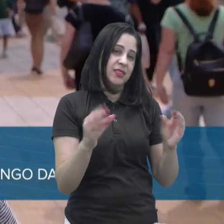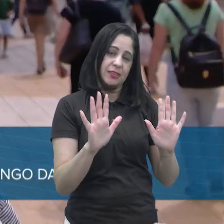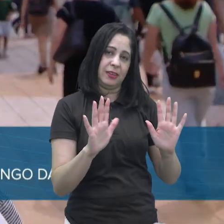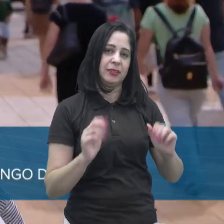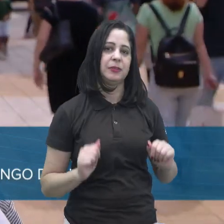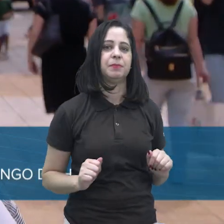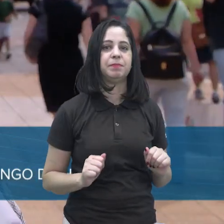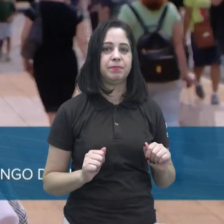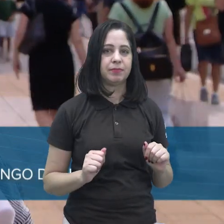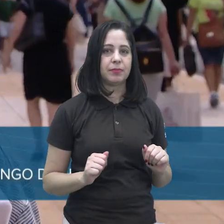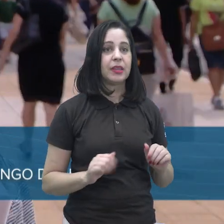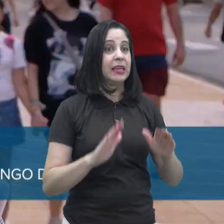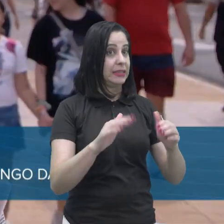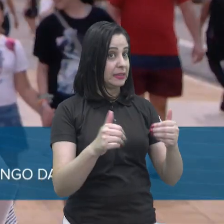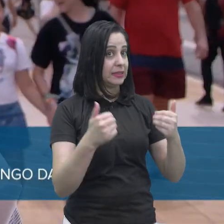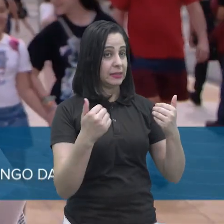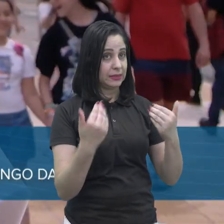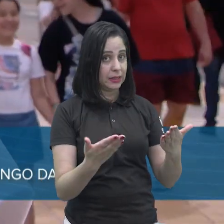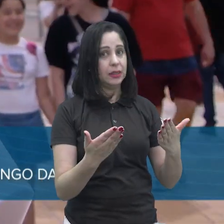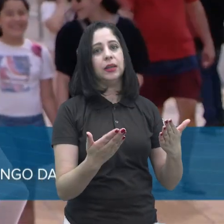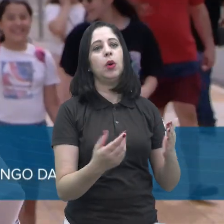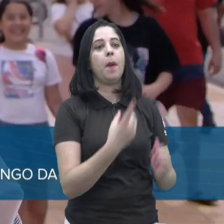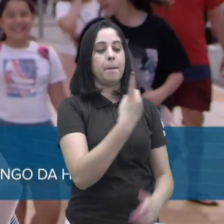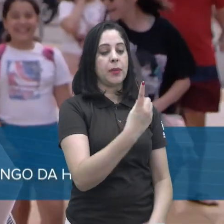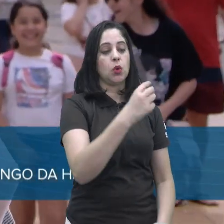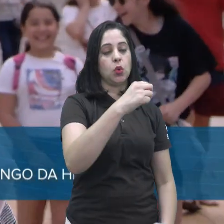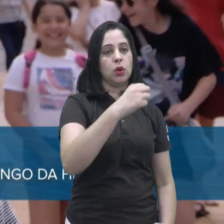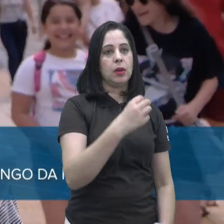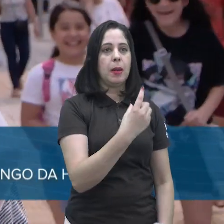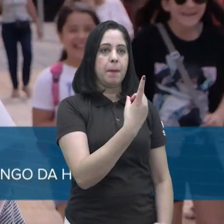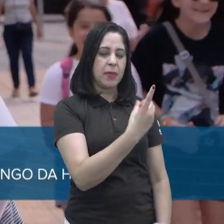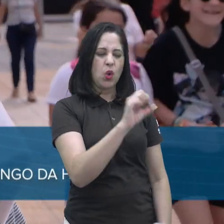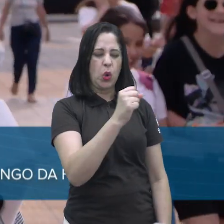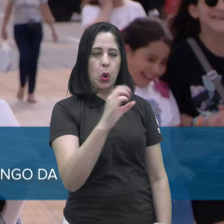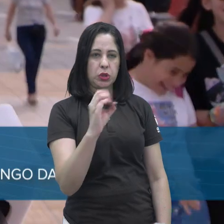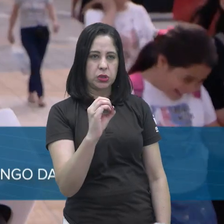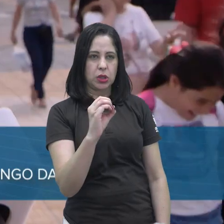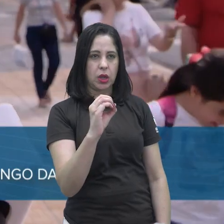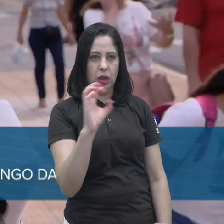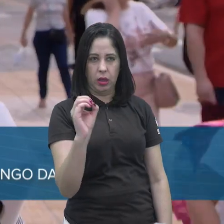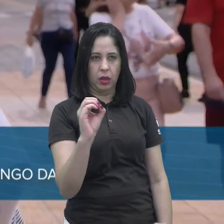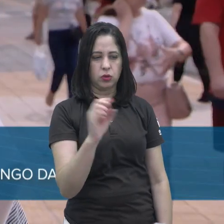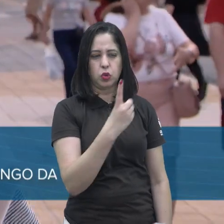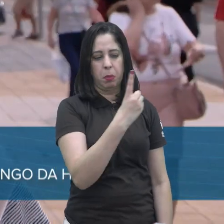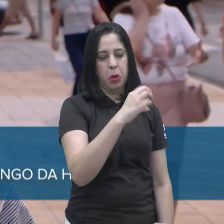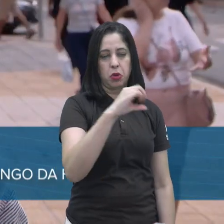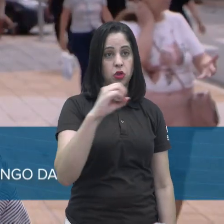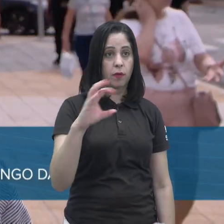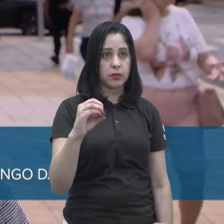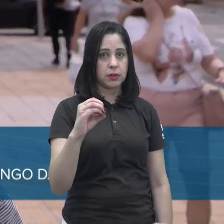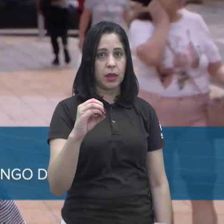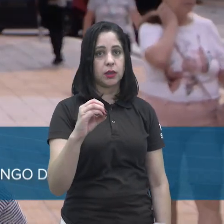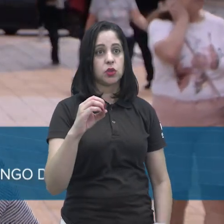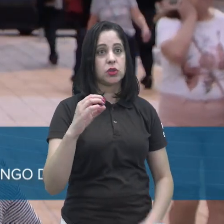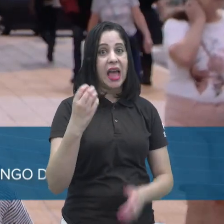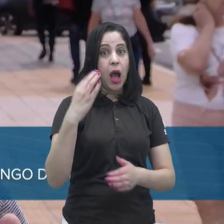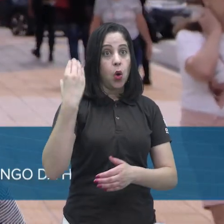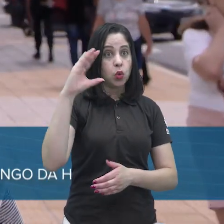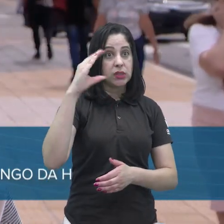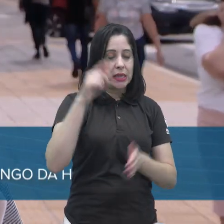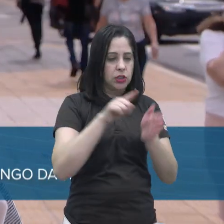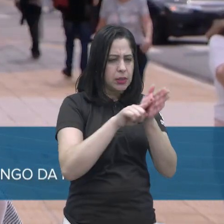desaparecendo ou sendo extintas, talvez, né? Desde então, né, do 1700, final do 1700 para o 1800 inteiro, muitas pesquisas foram